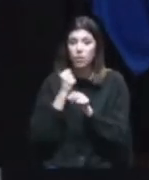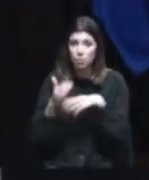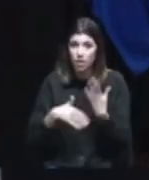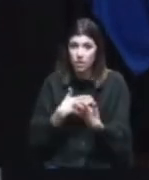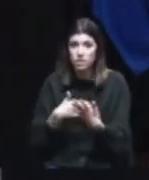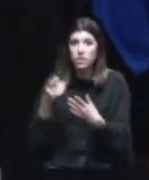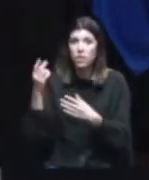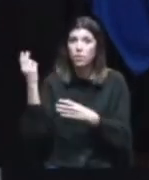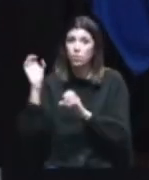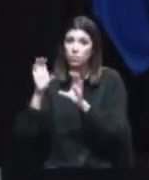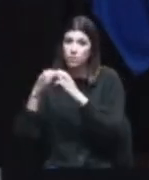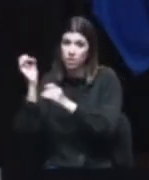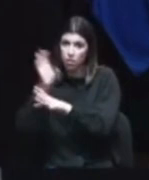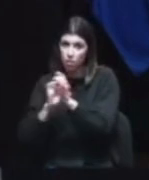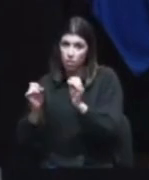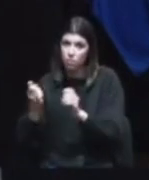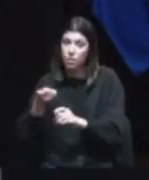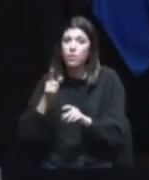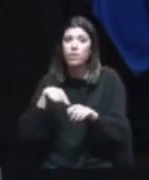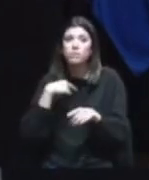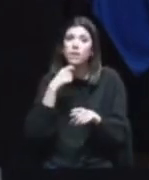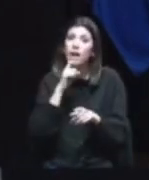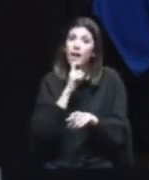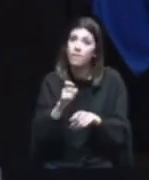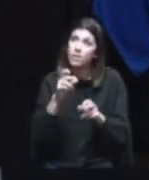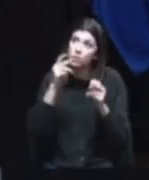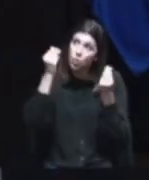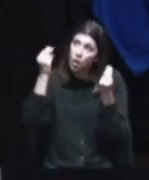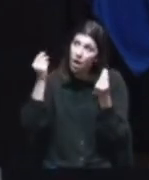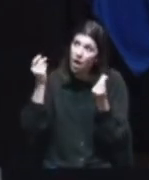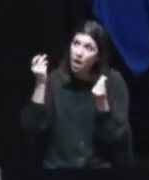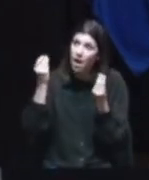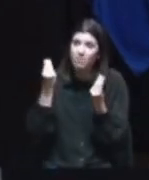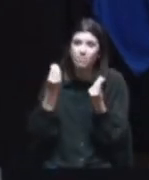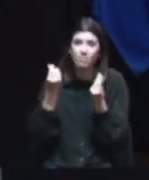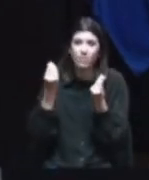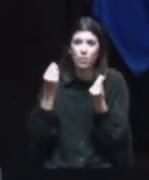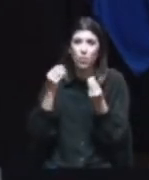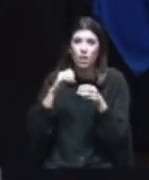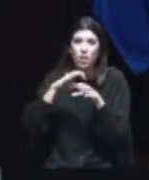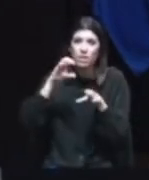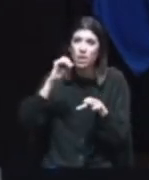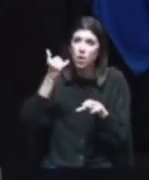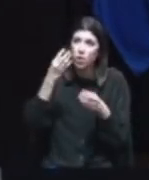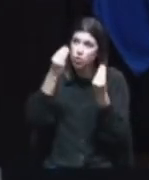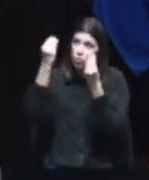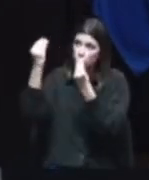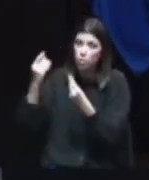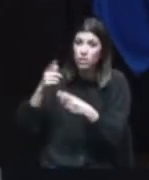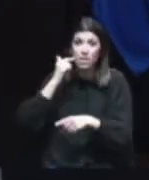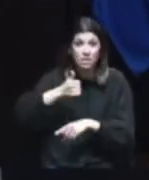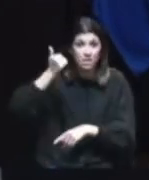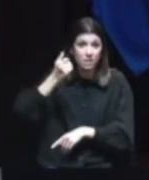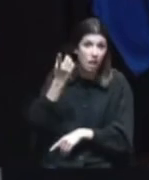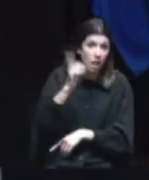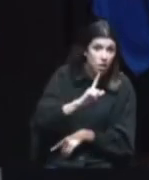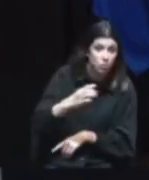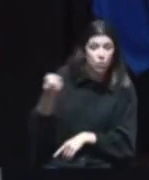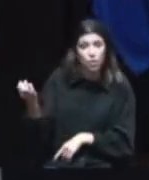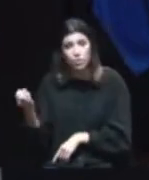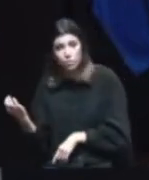Comissão Europeia contra Portugal devido à má qualidade do ar causada por níveis elevados de dióxido de azoto, em particular nas cidades de Lisboa e do